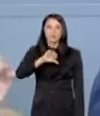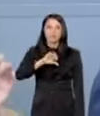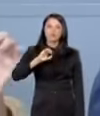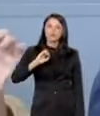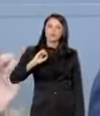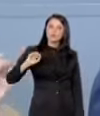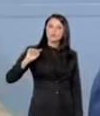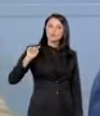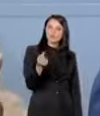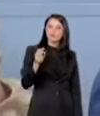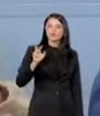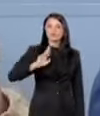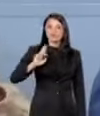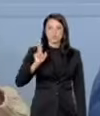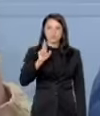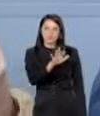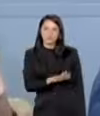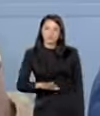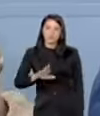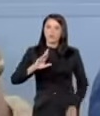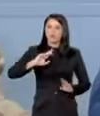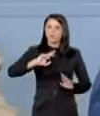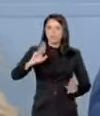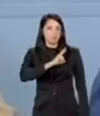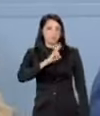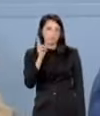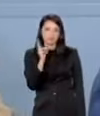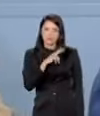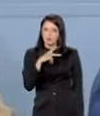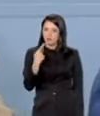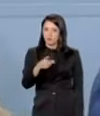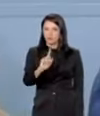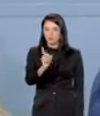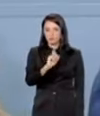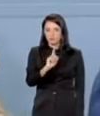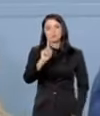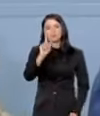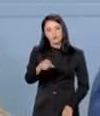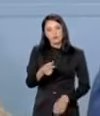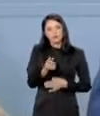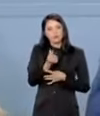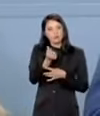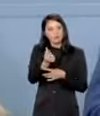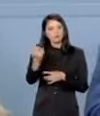R$ 135 milhões e R$ 900 mil nessa frente, que não é o recurso emergencial propriamente,